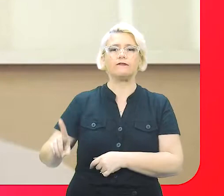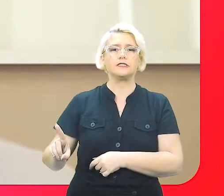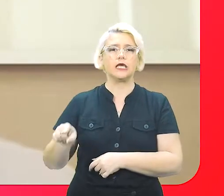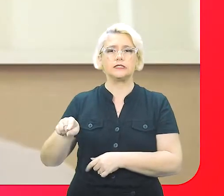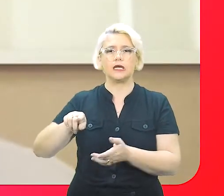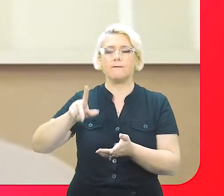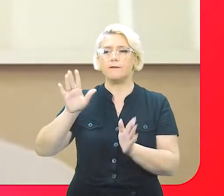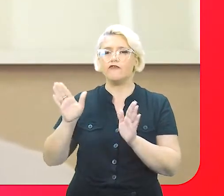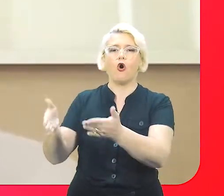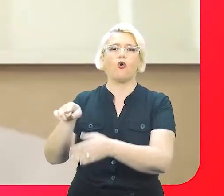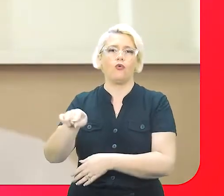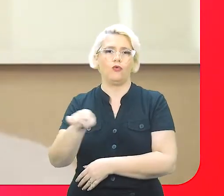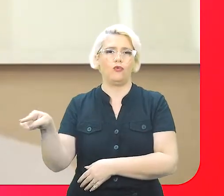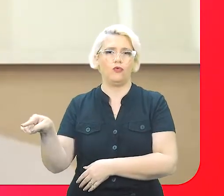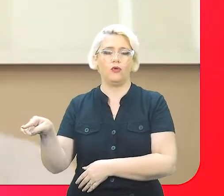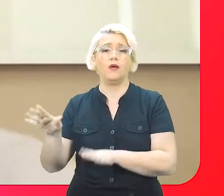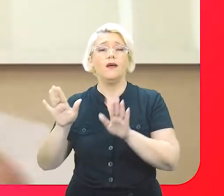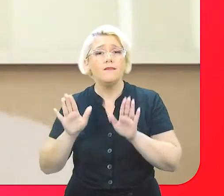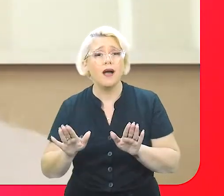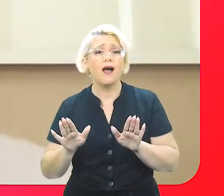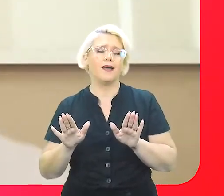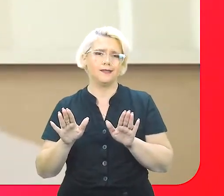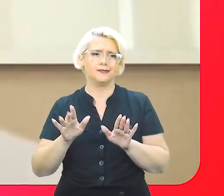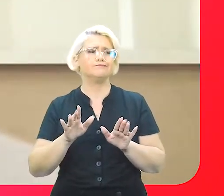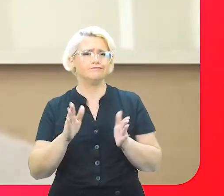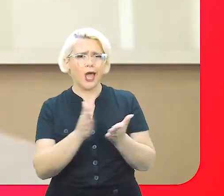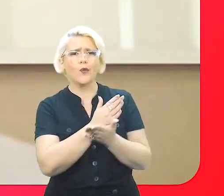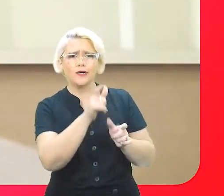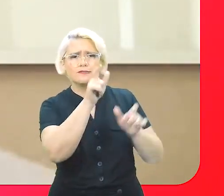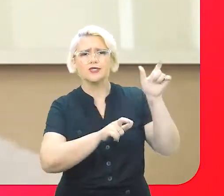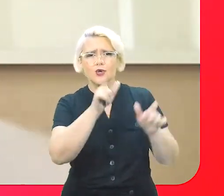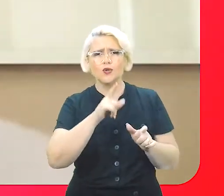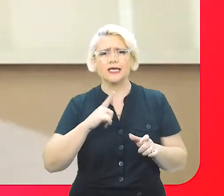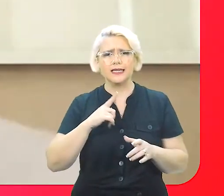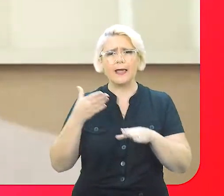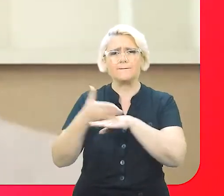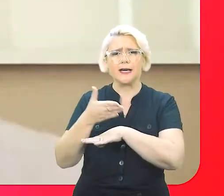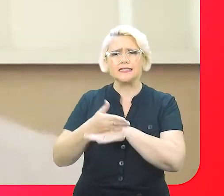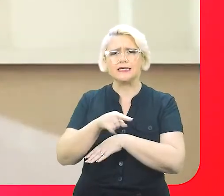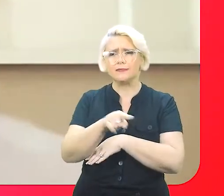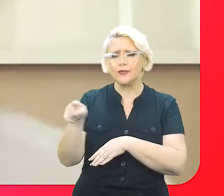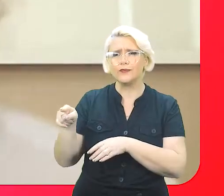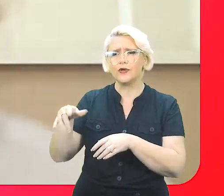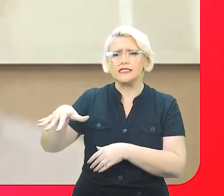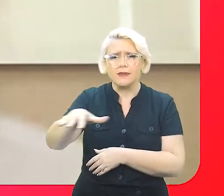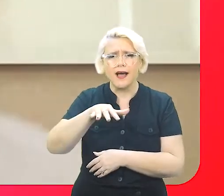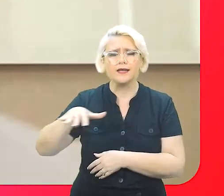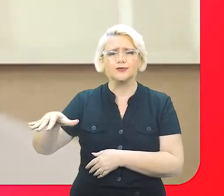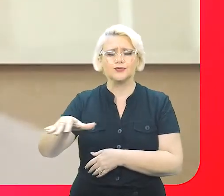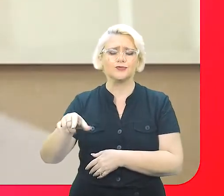deficiência exclusivamente, mas as pessoas que compõem aquele